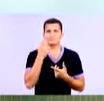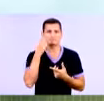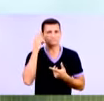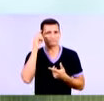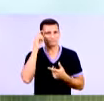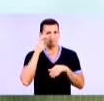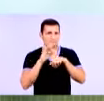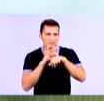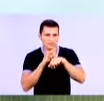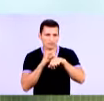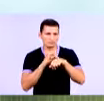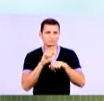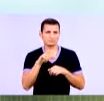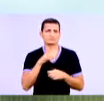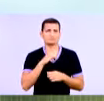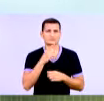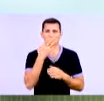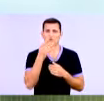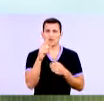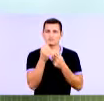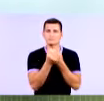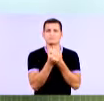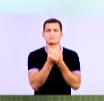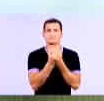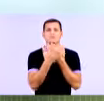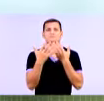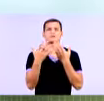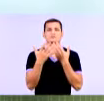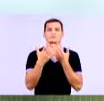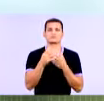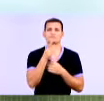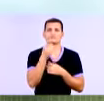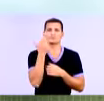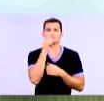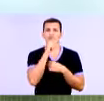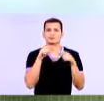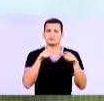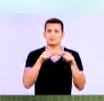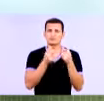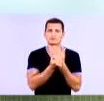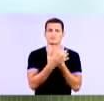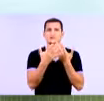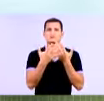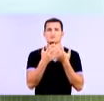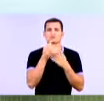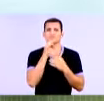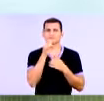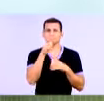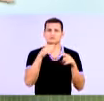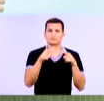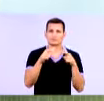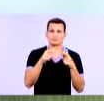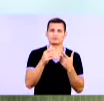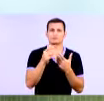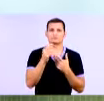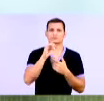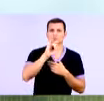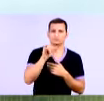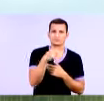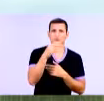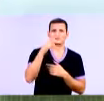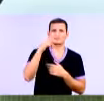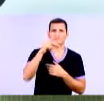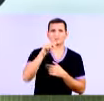uma cor ali. Ele é transparente. Então você consegue trabalhar com transparência se você trabalhar com imagem de formato JPEG.